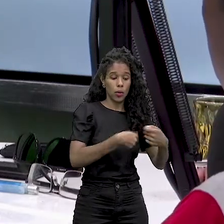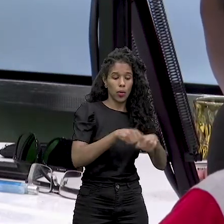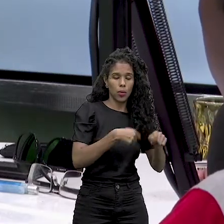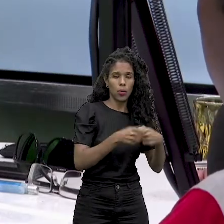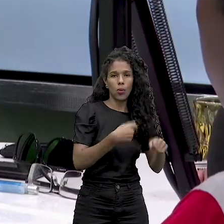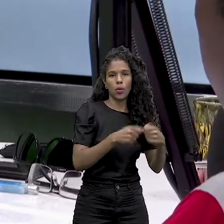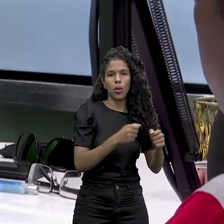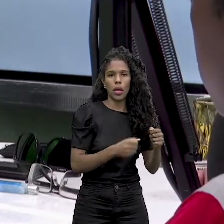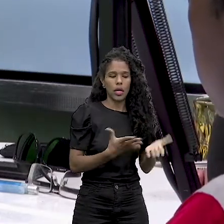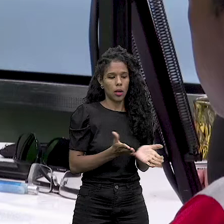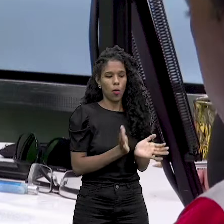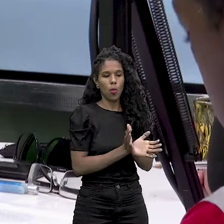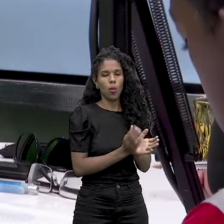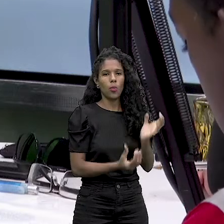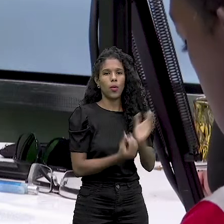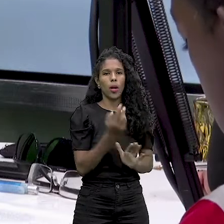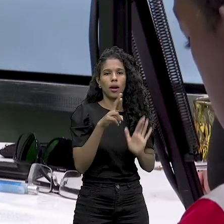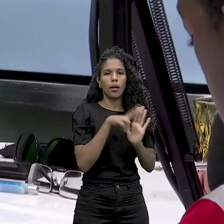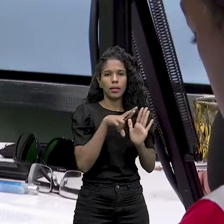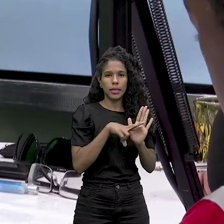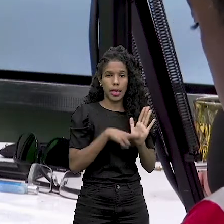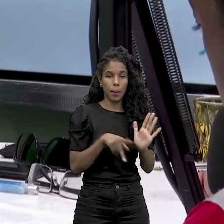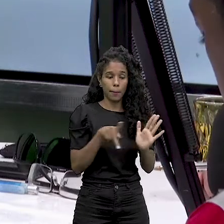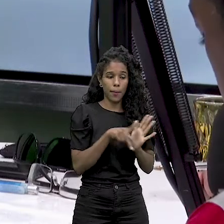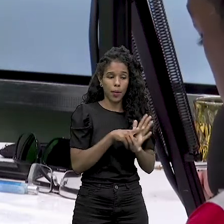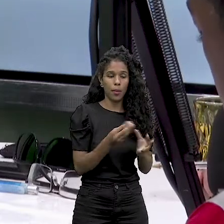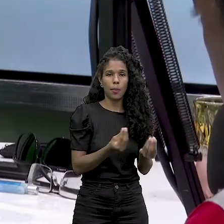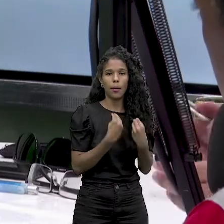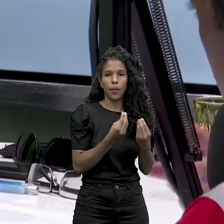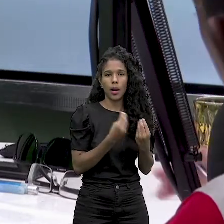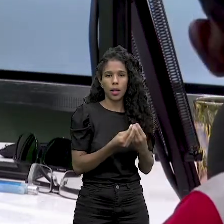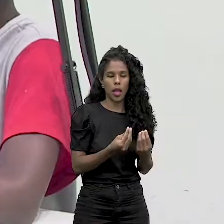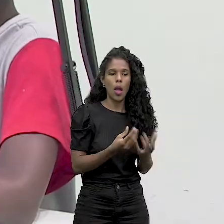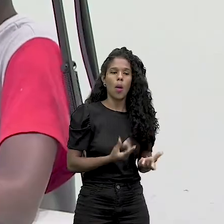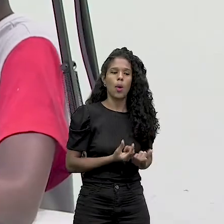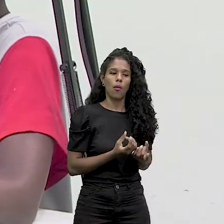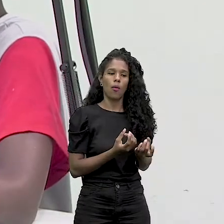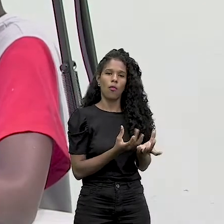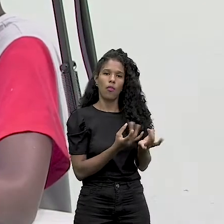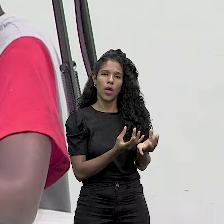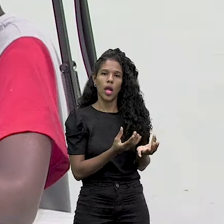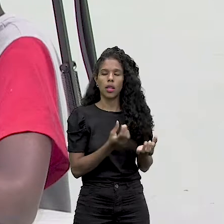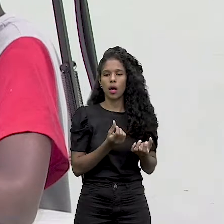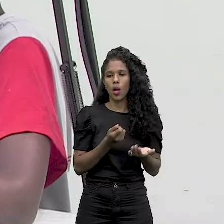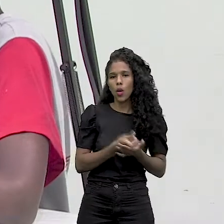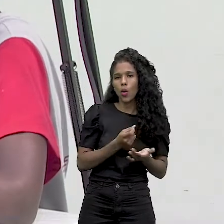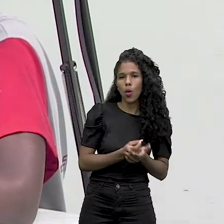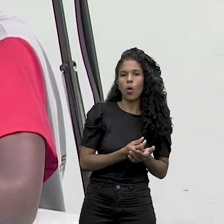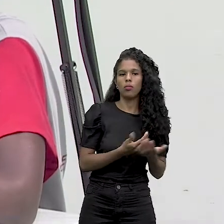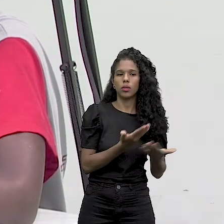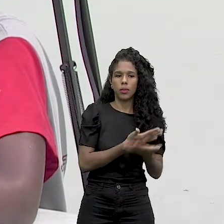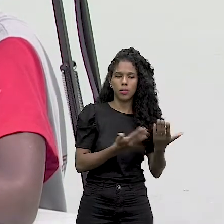regras comuns para que ocorra comércio com todo mundo. Aqui em Valadares a gente, não sei se você já viu, Rian,